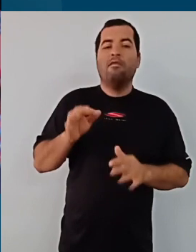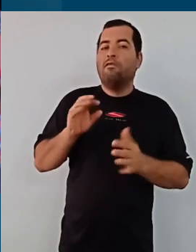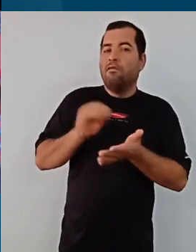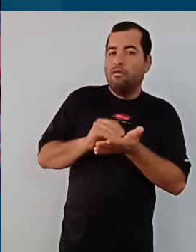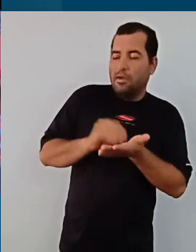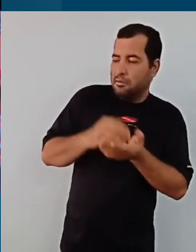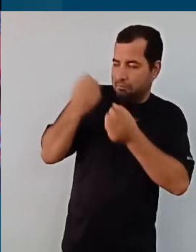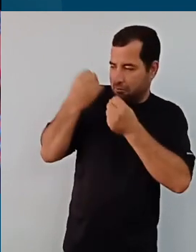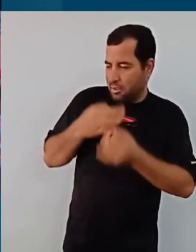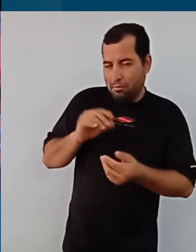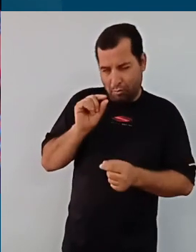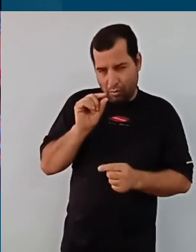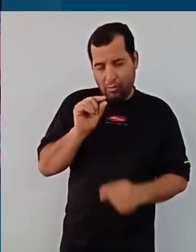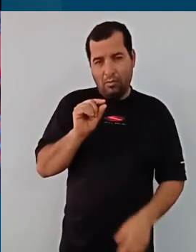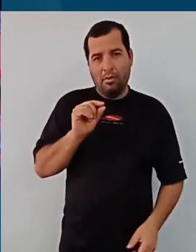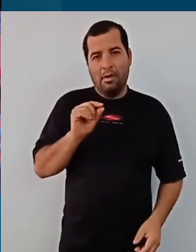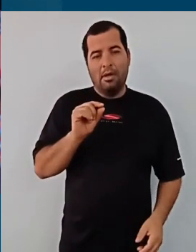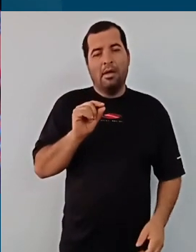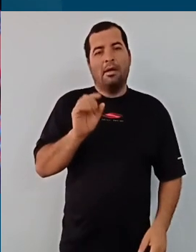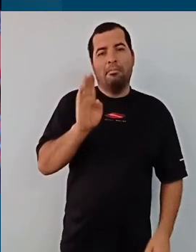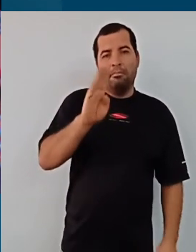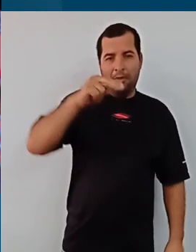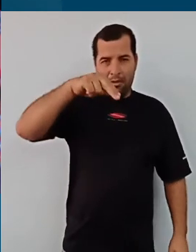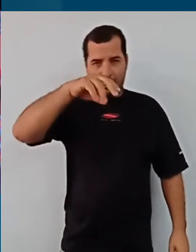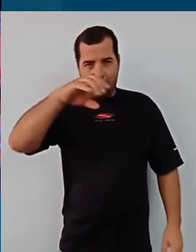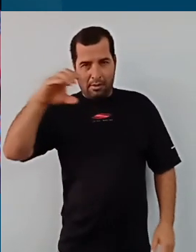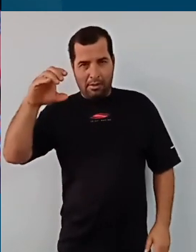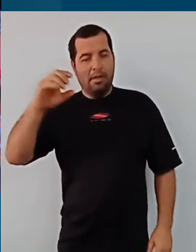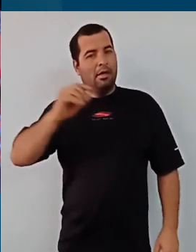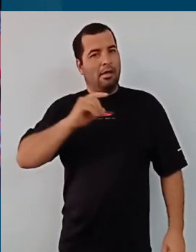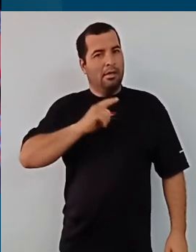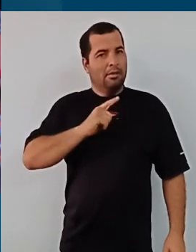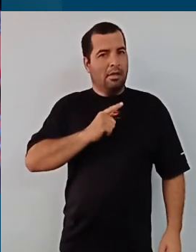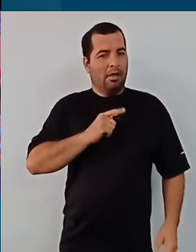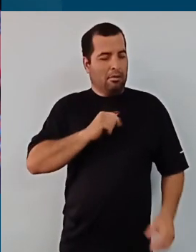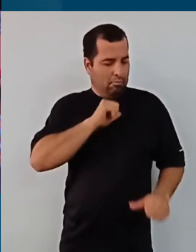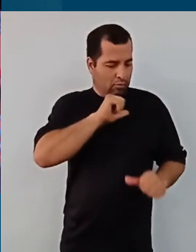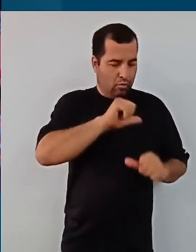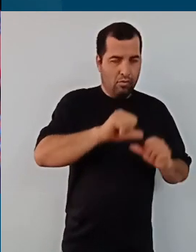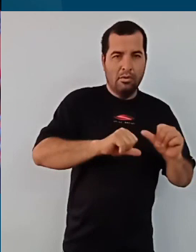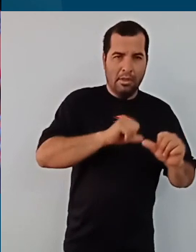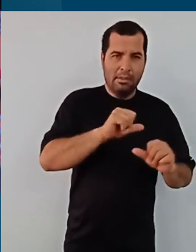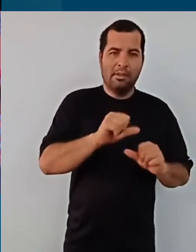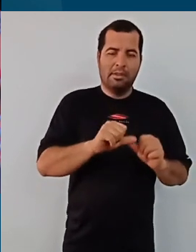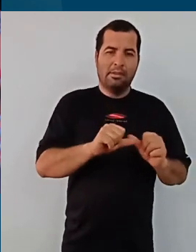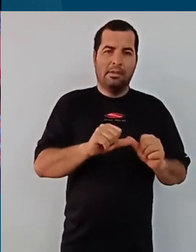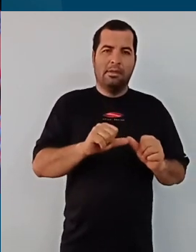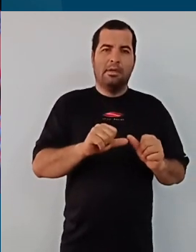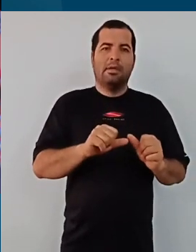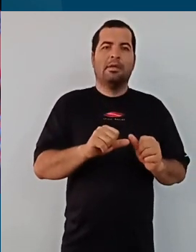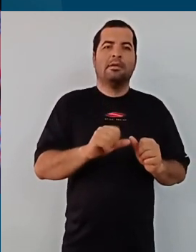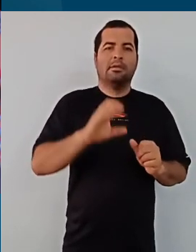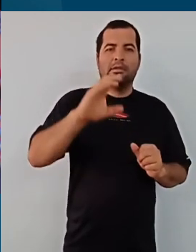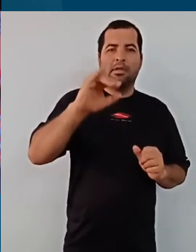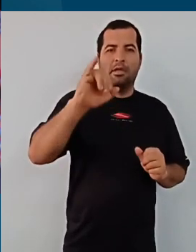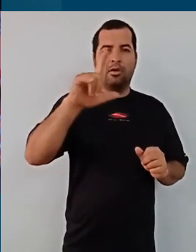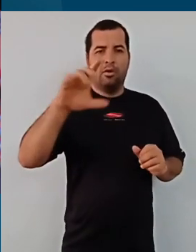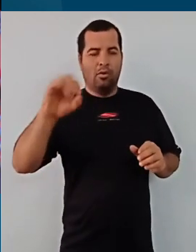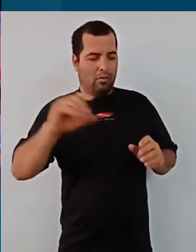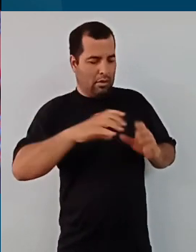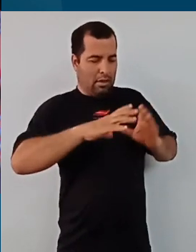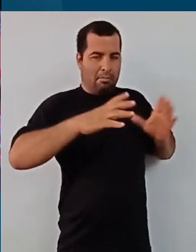fala do César, dizendo que a base nos traz uma flexibilidade em relação a essa ampliação do ciclo muito